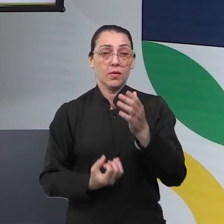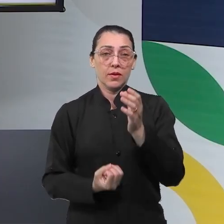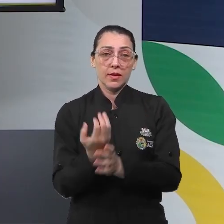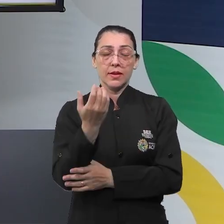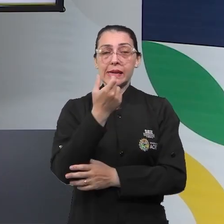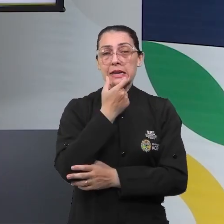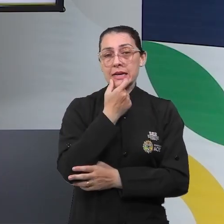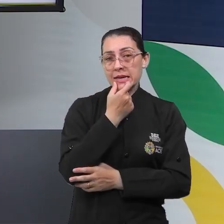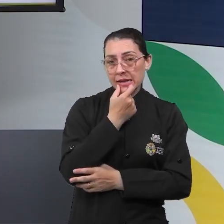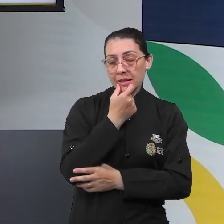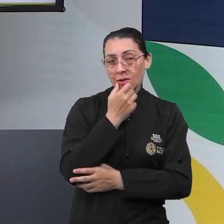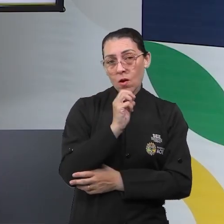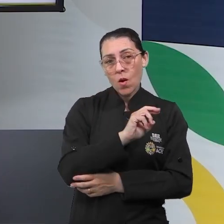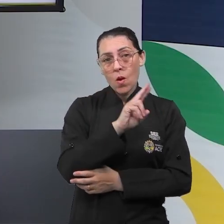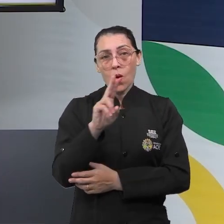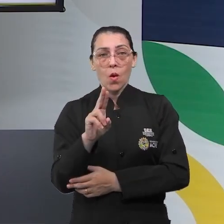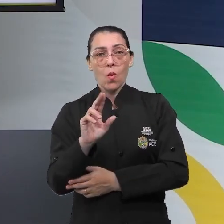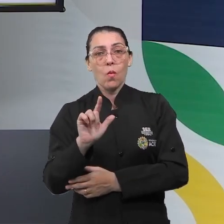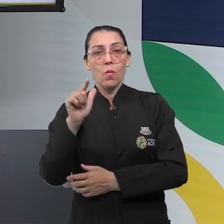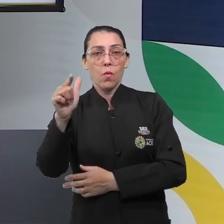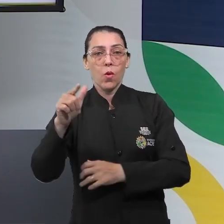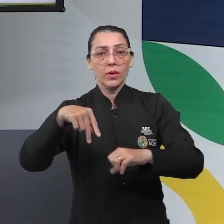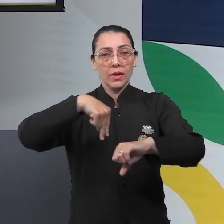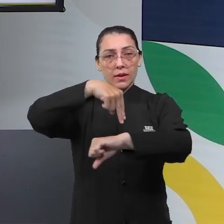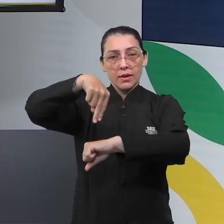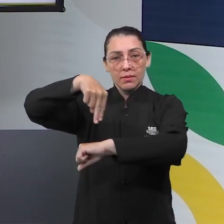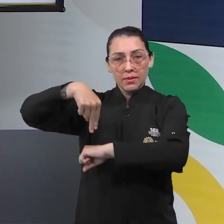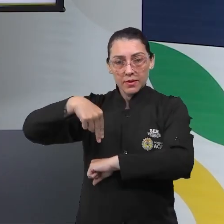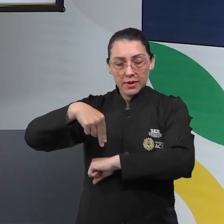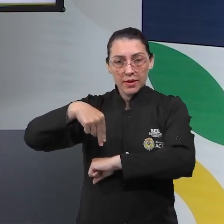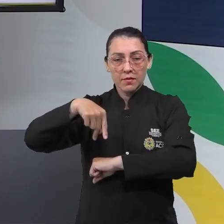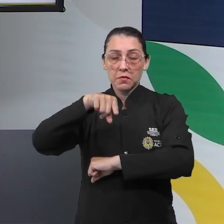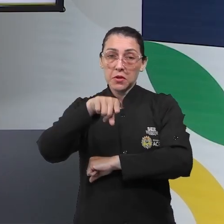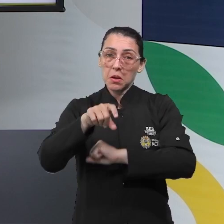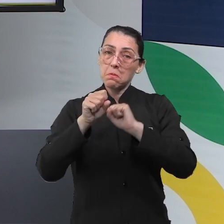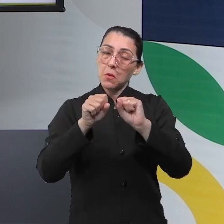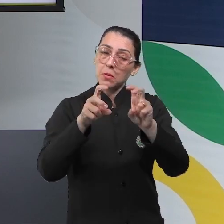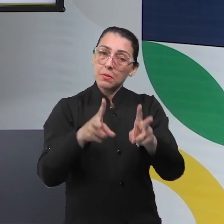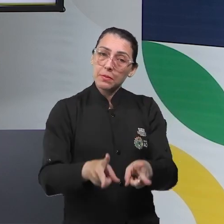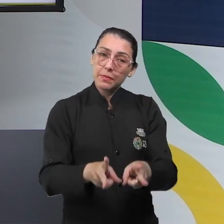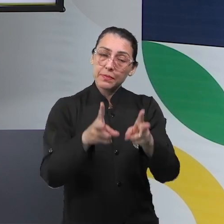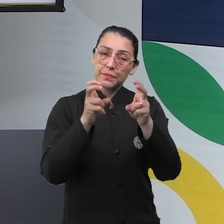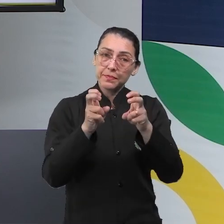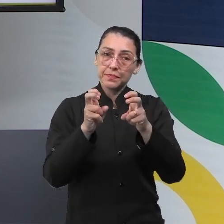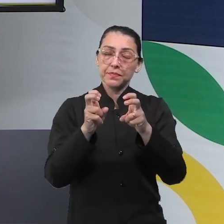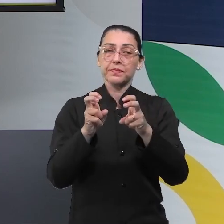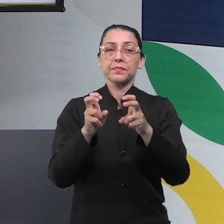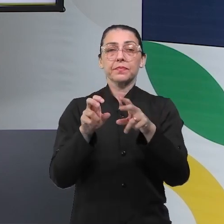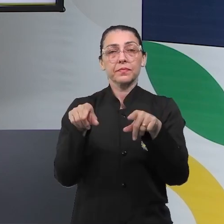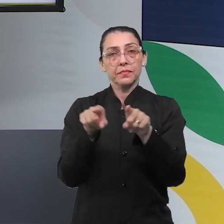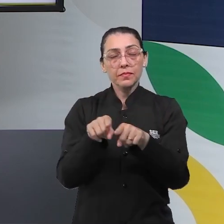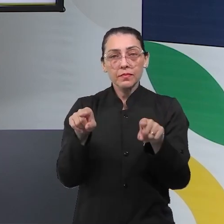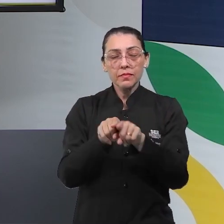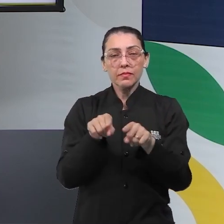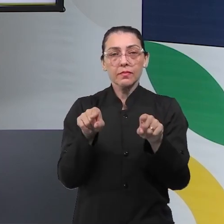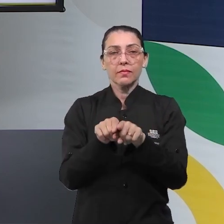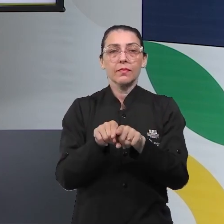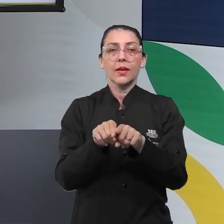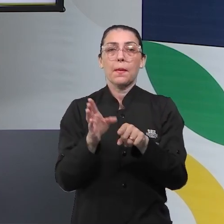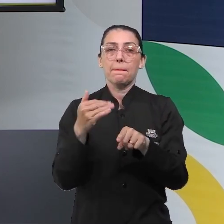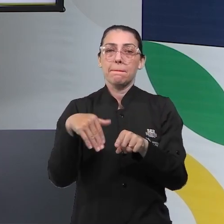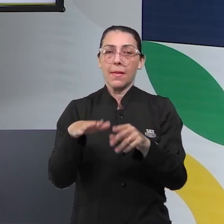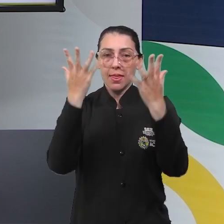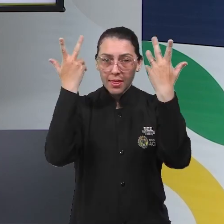origem inglesa ou até mesmo de outra nacionalidade. Então você pode perceber que acaba se tornando um processo